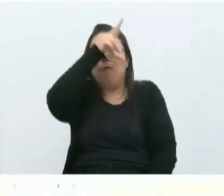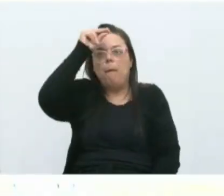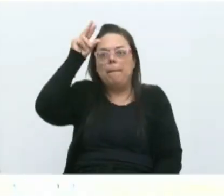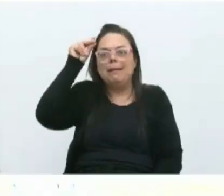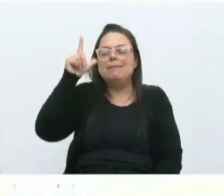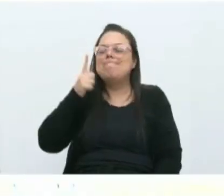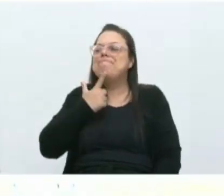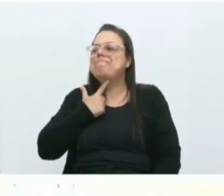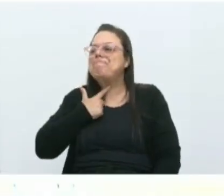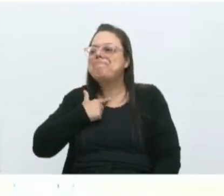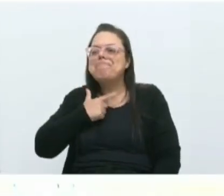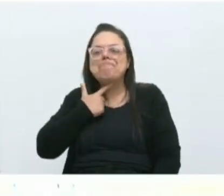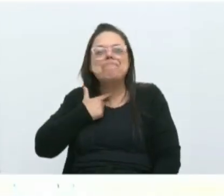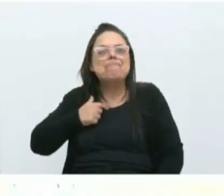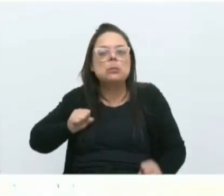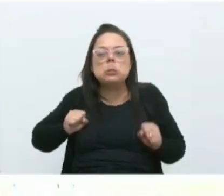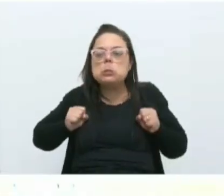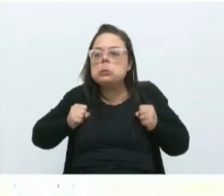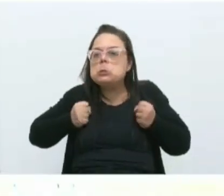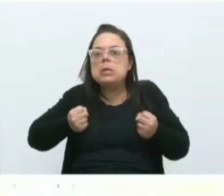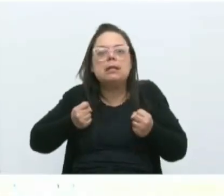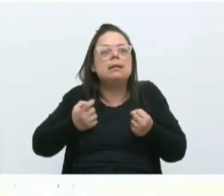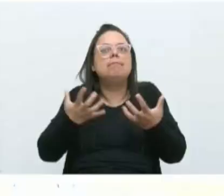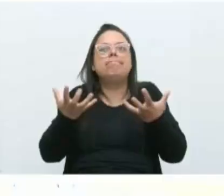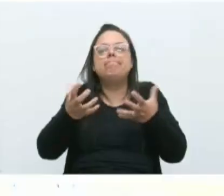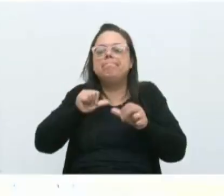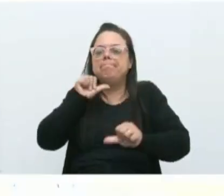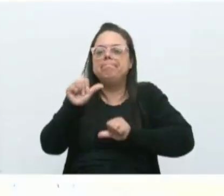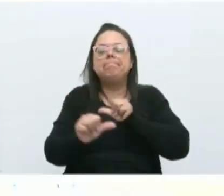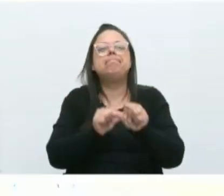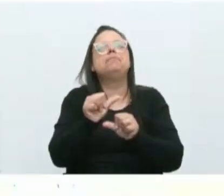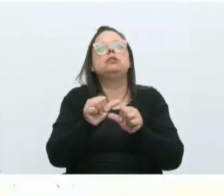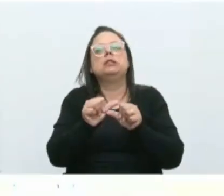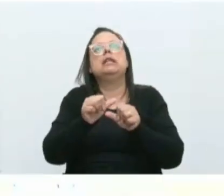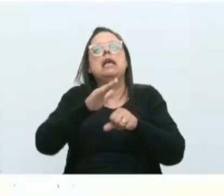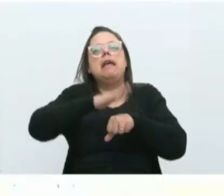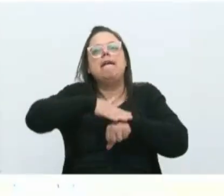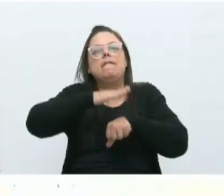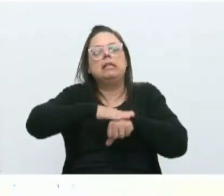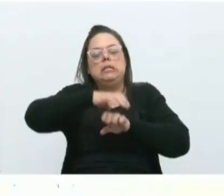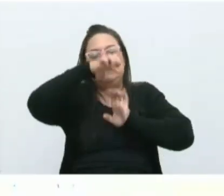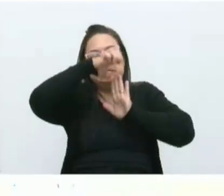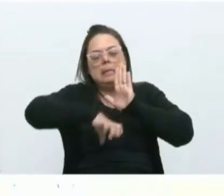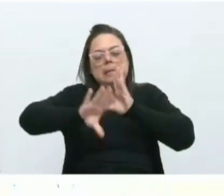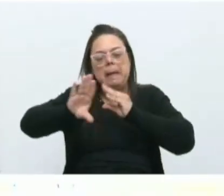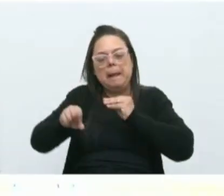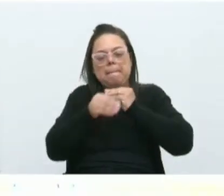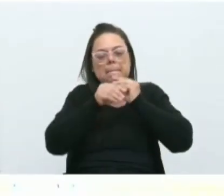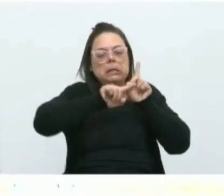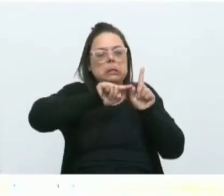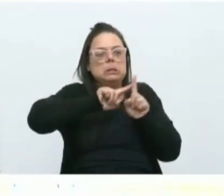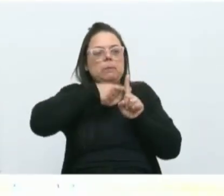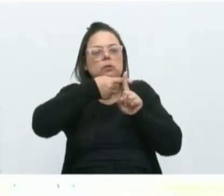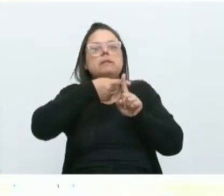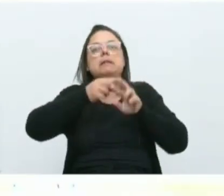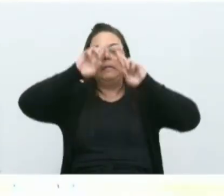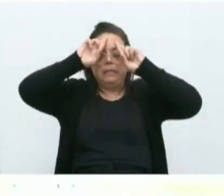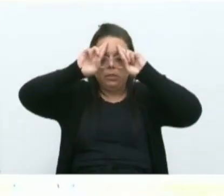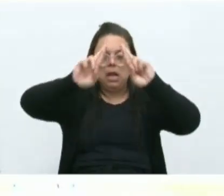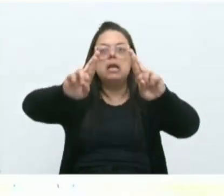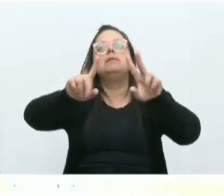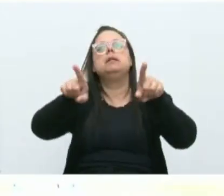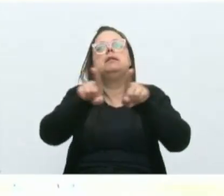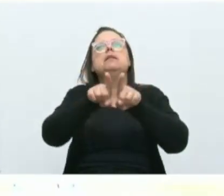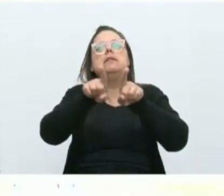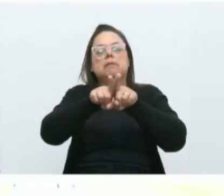uma vontade grande de mudar essa realidade, fazer com que as emendas impositivas elas sejam